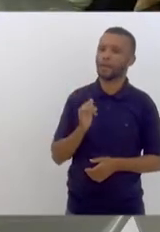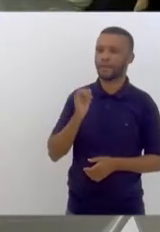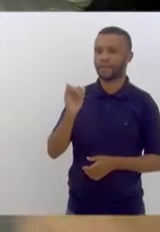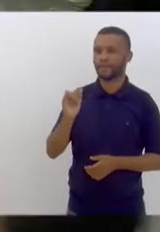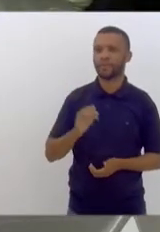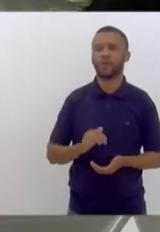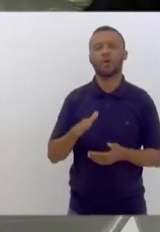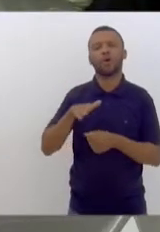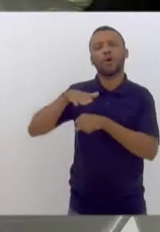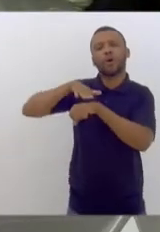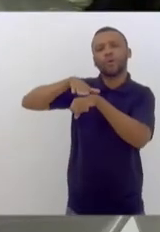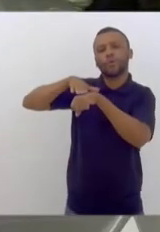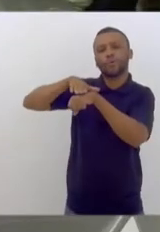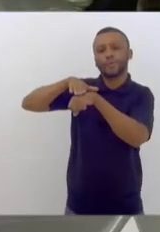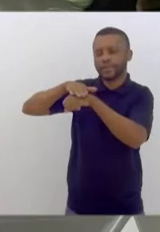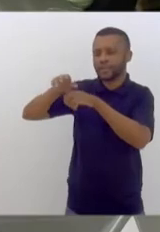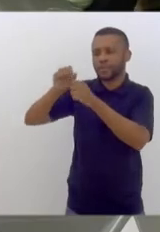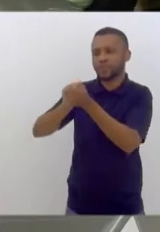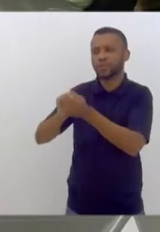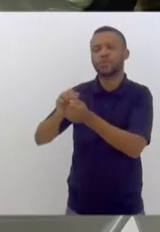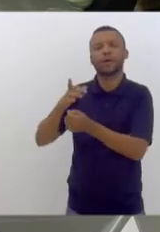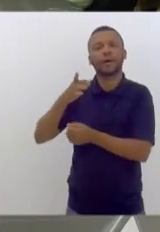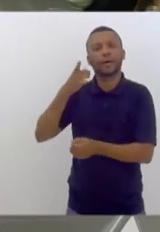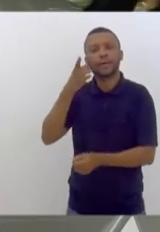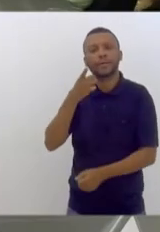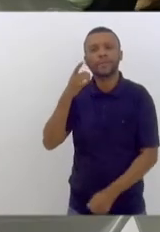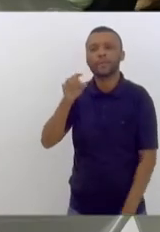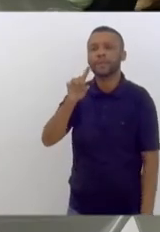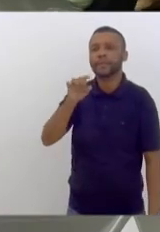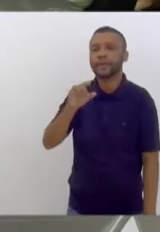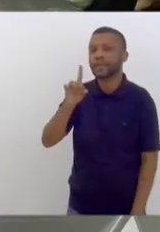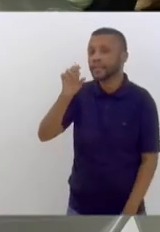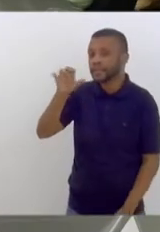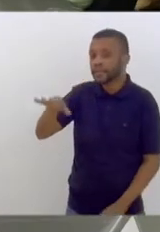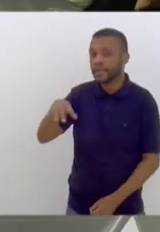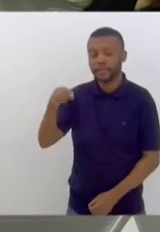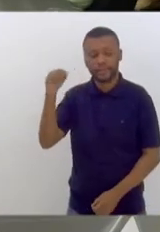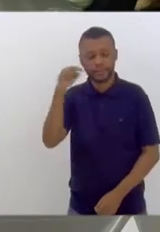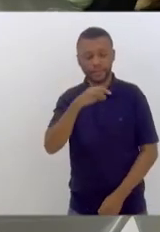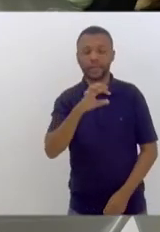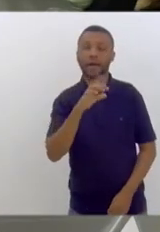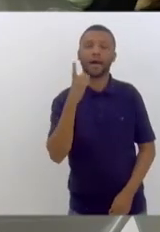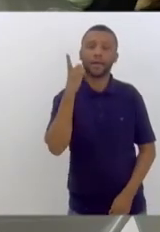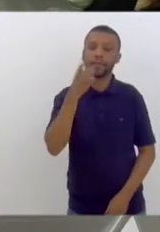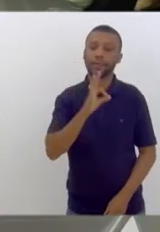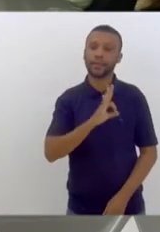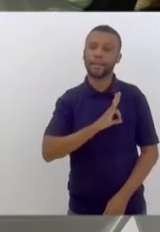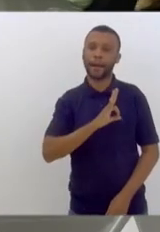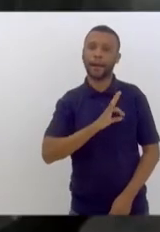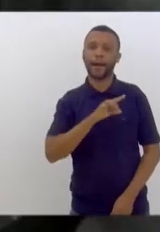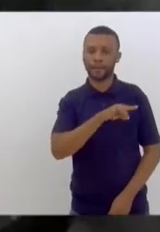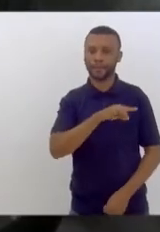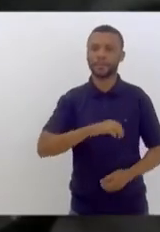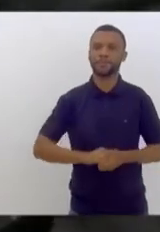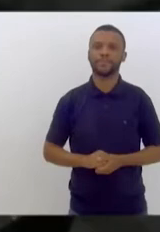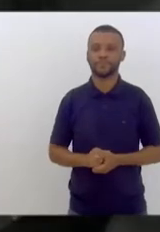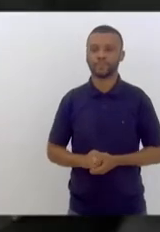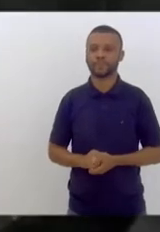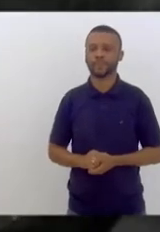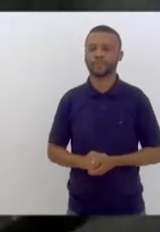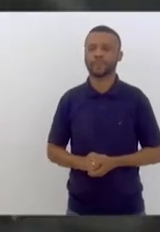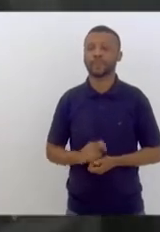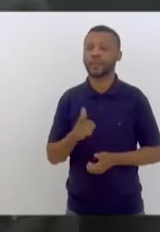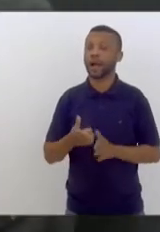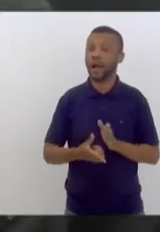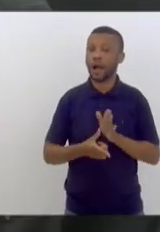conversei aqui com a Zeidan e a deputada Marta Rocha. Desculpe, senhora. Talvez. É que antes